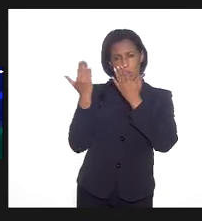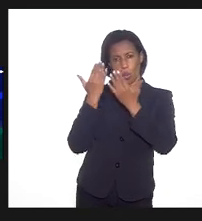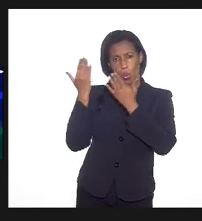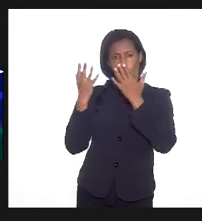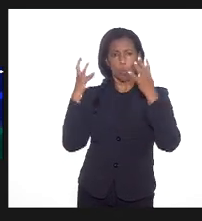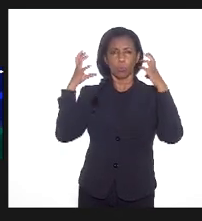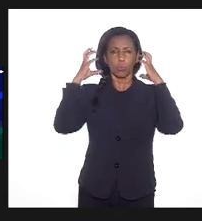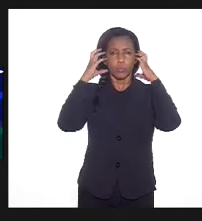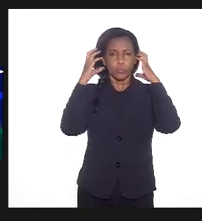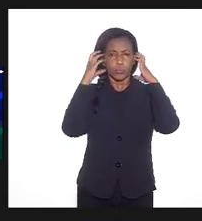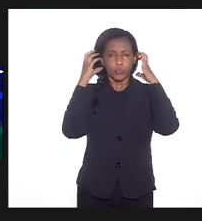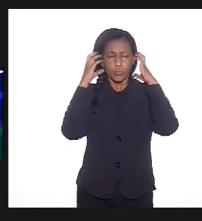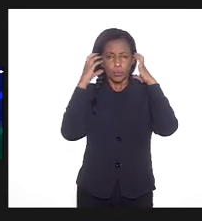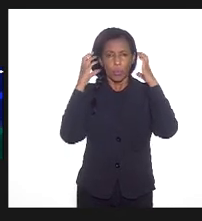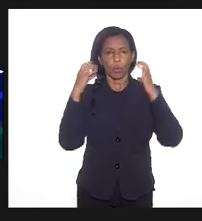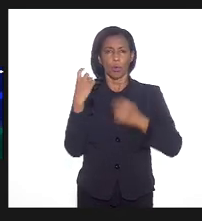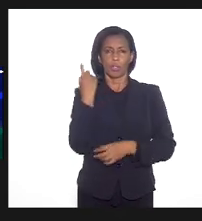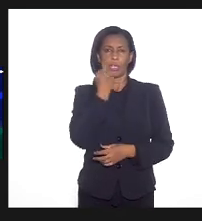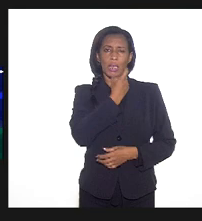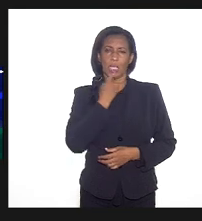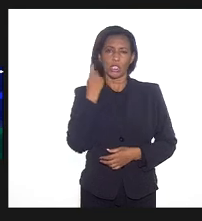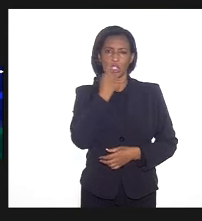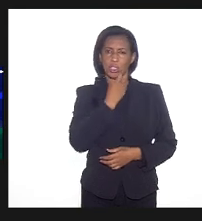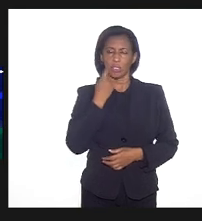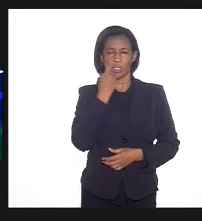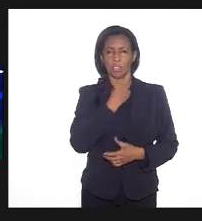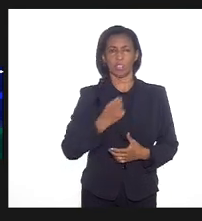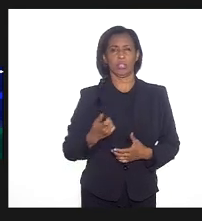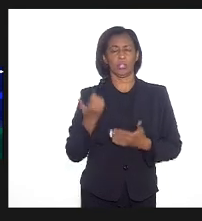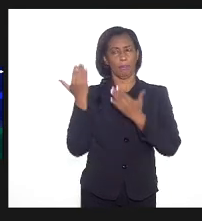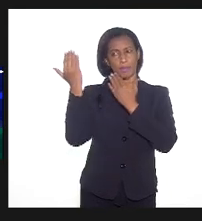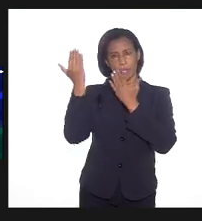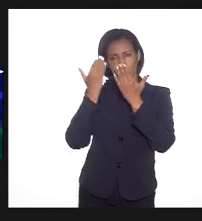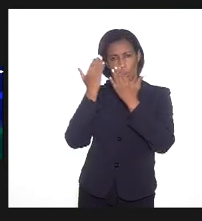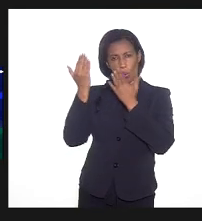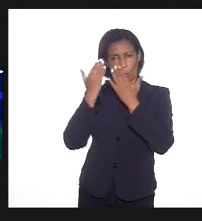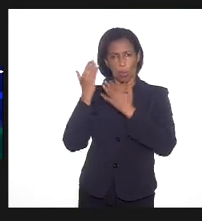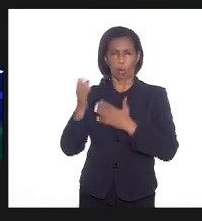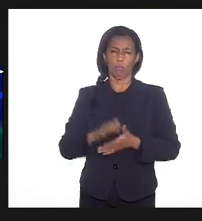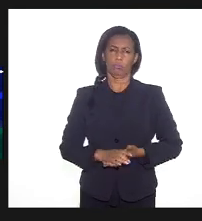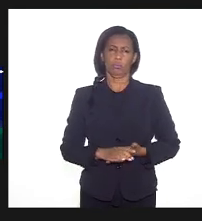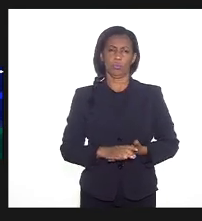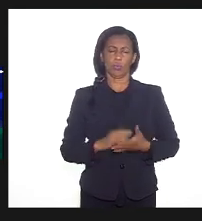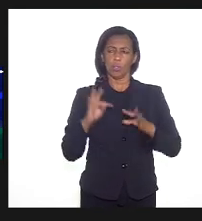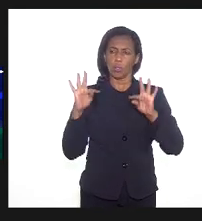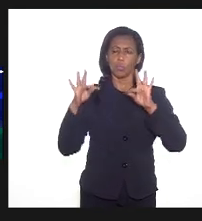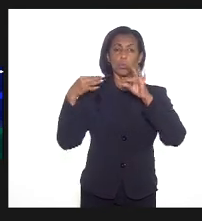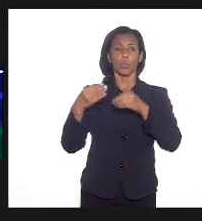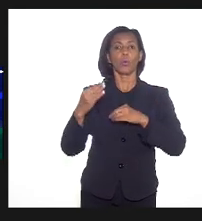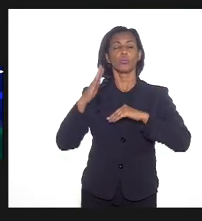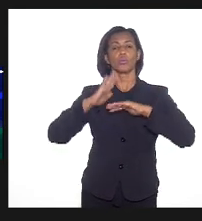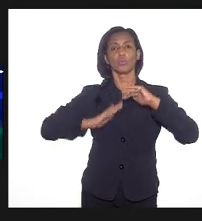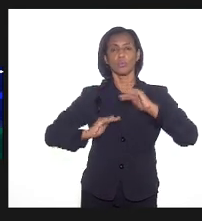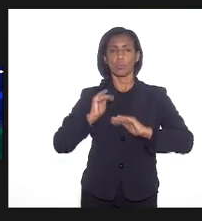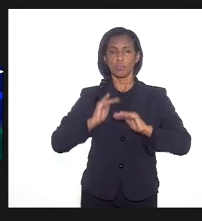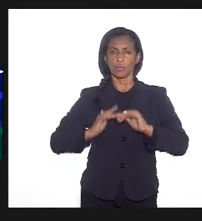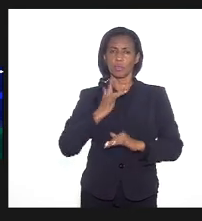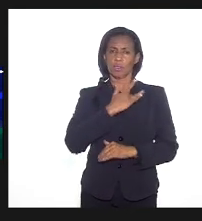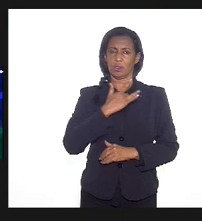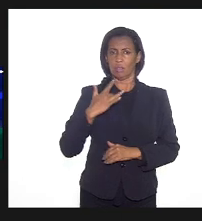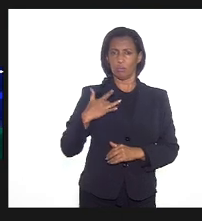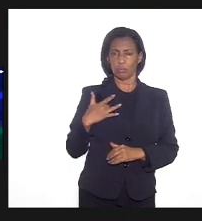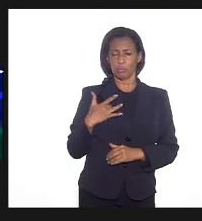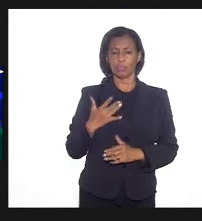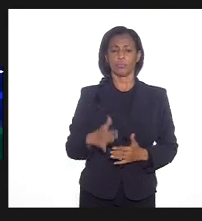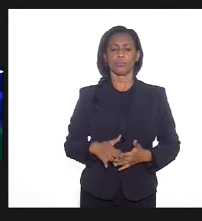fonoaudiólogos dentistas psicólogos enfim todos os profissionais de saúde